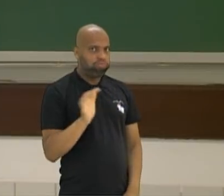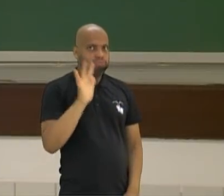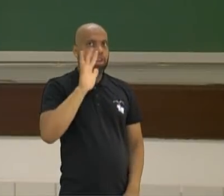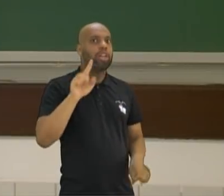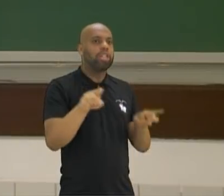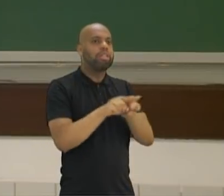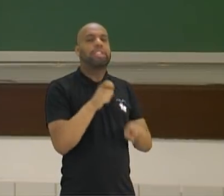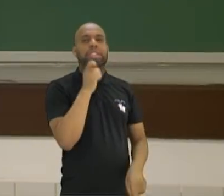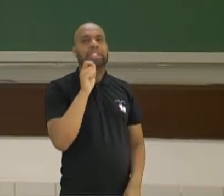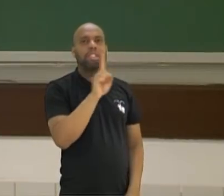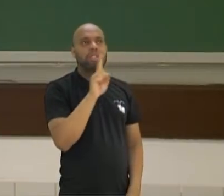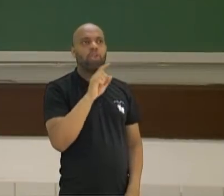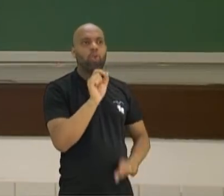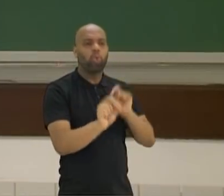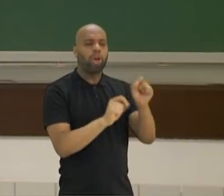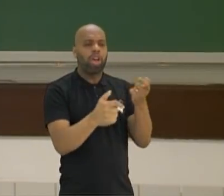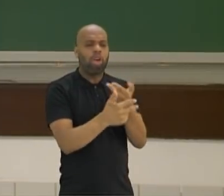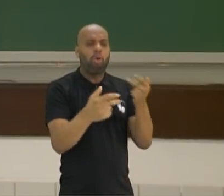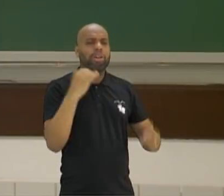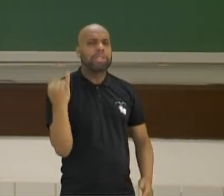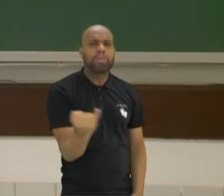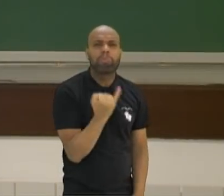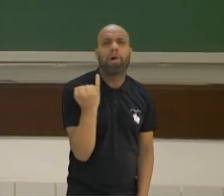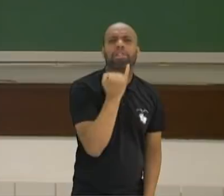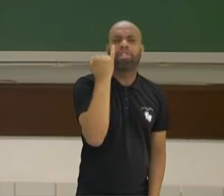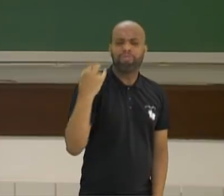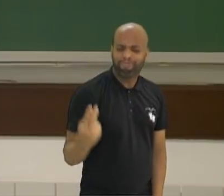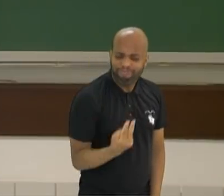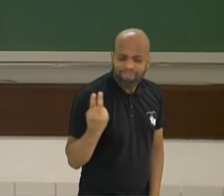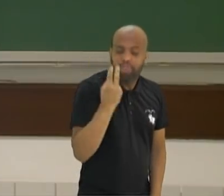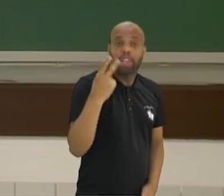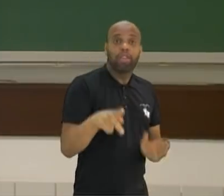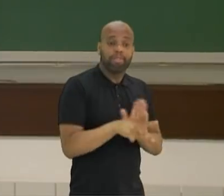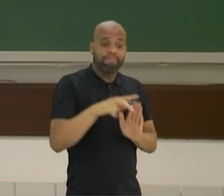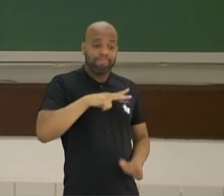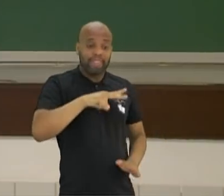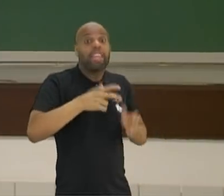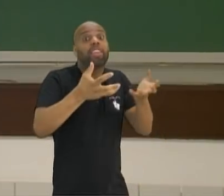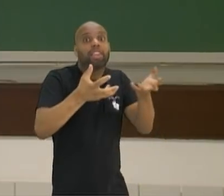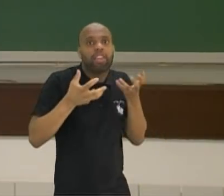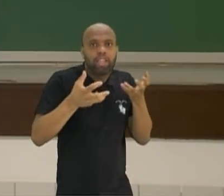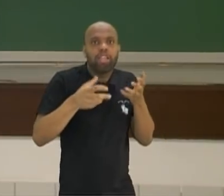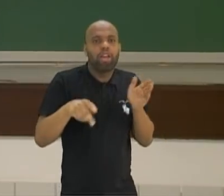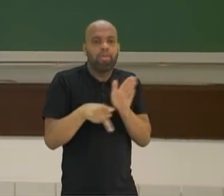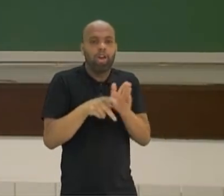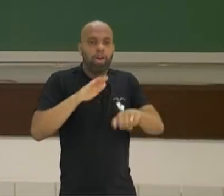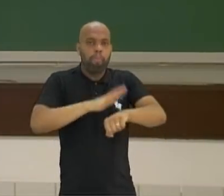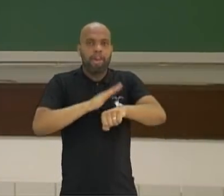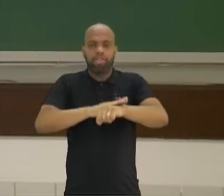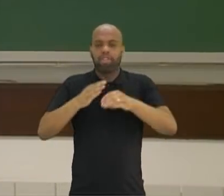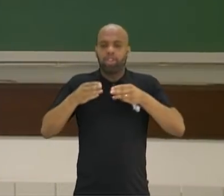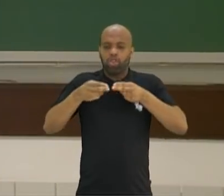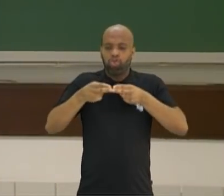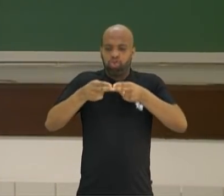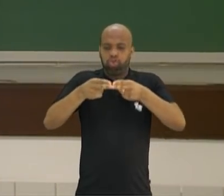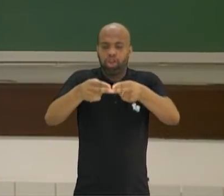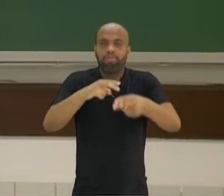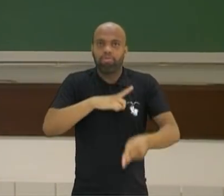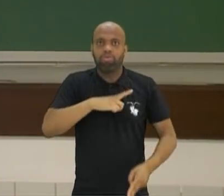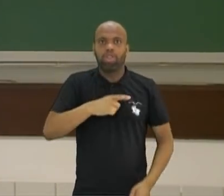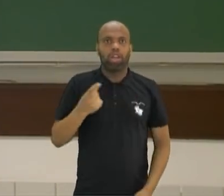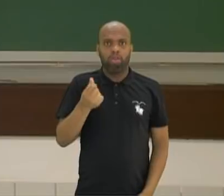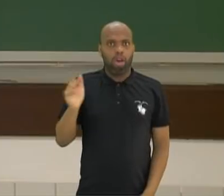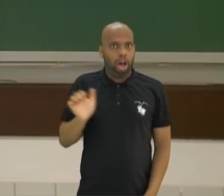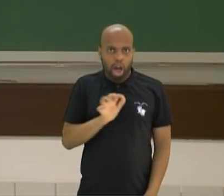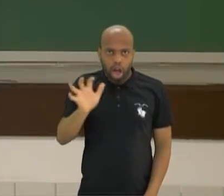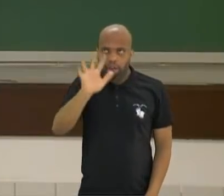aquelas especiarias tão importantes e valorizadas que os portugueses estavam atrás nas grandes navegações e que valiam muito